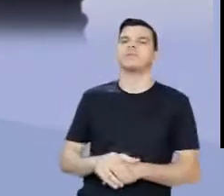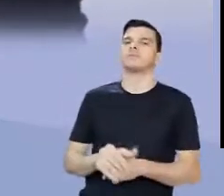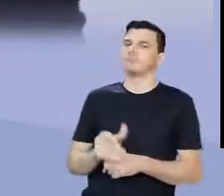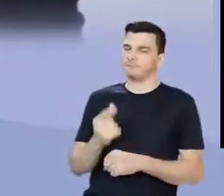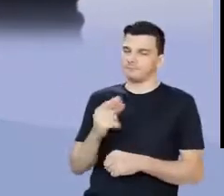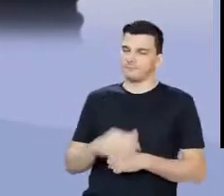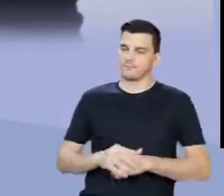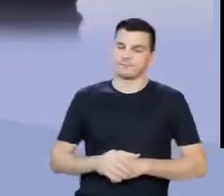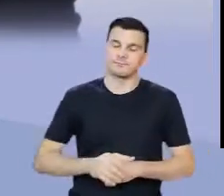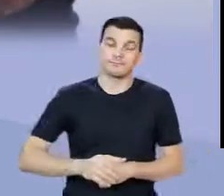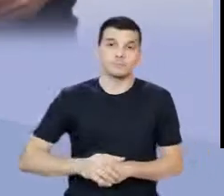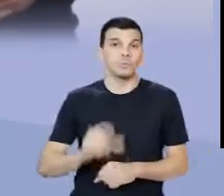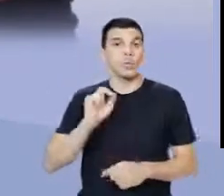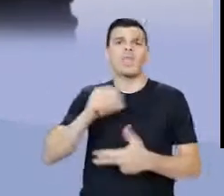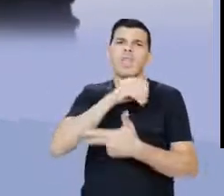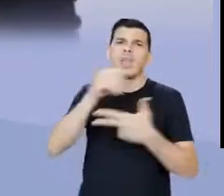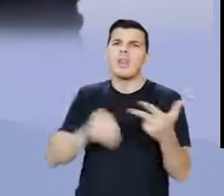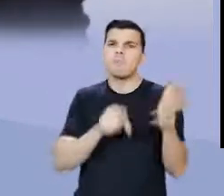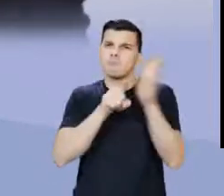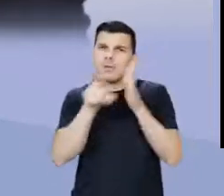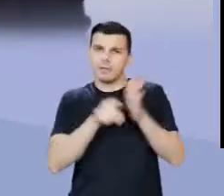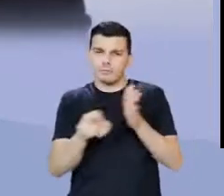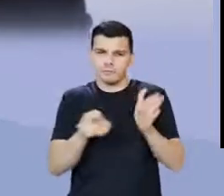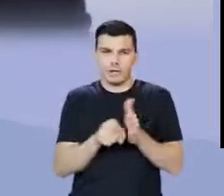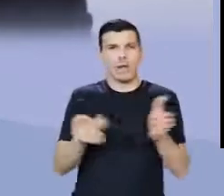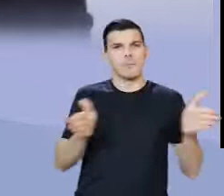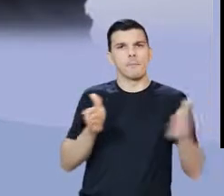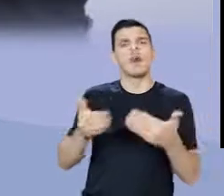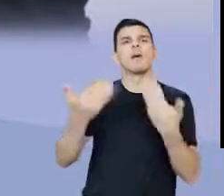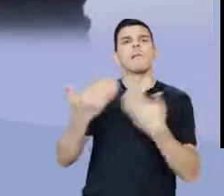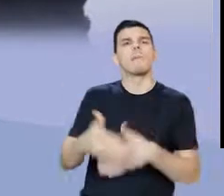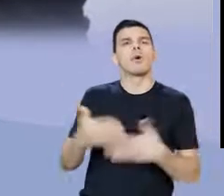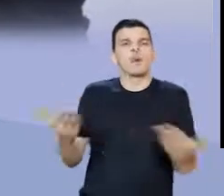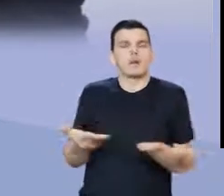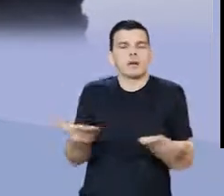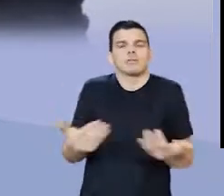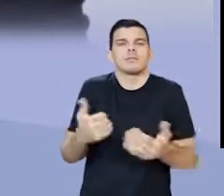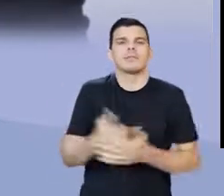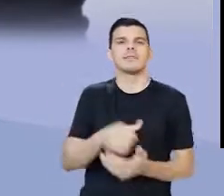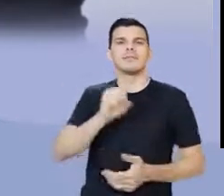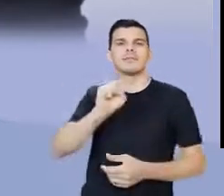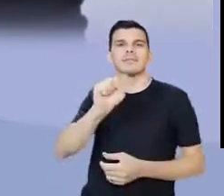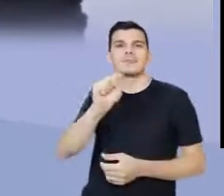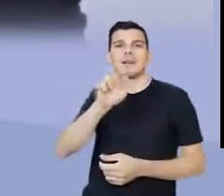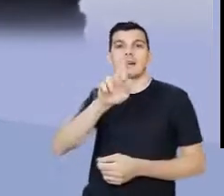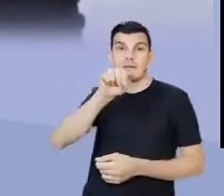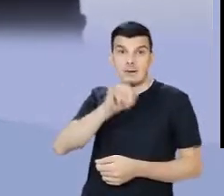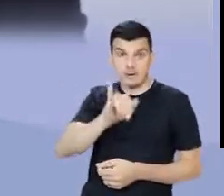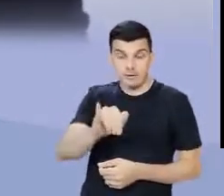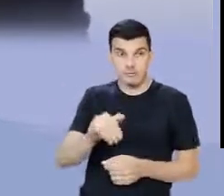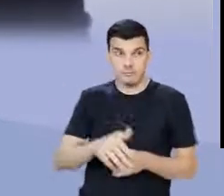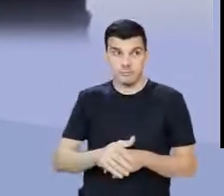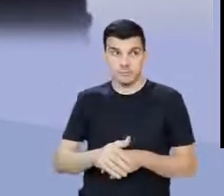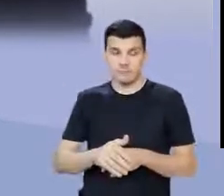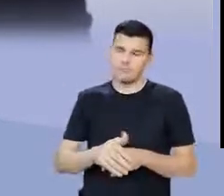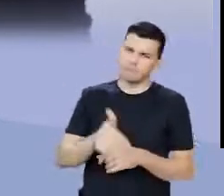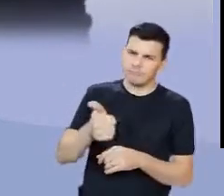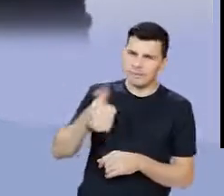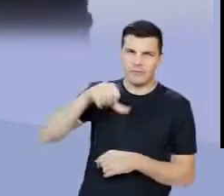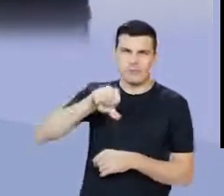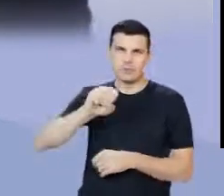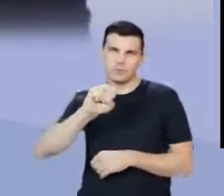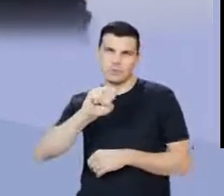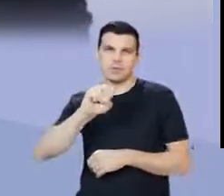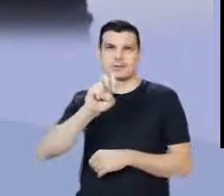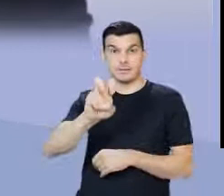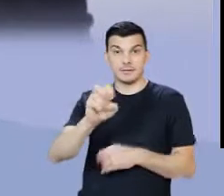de redemocratização. E o que o Enem pode vir a cobrar de nós, né, do período de José Sarney, que vai de 80, vamos